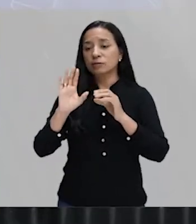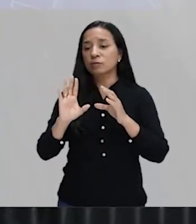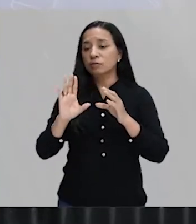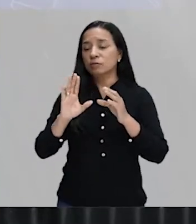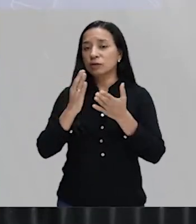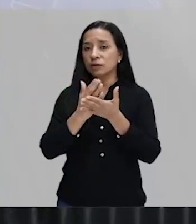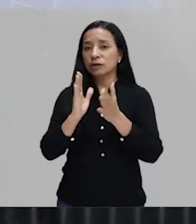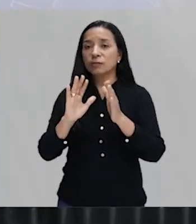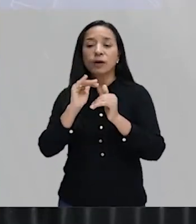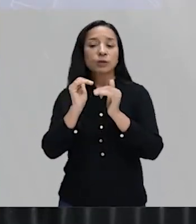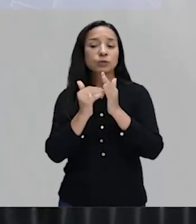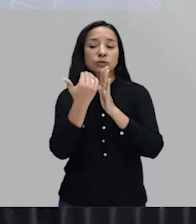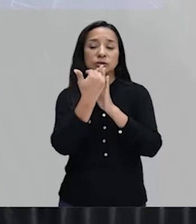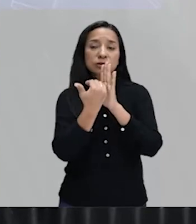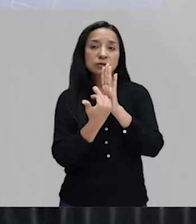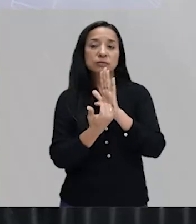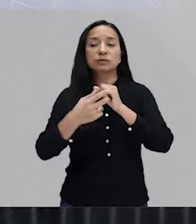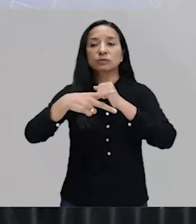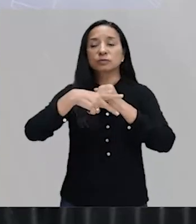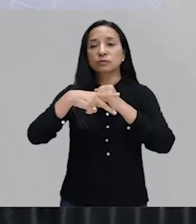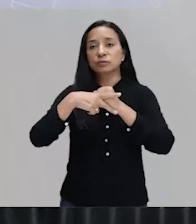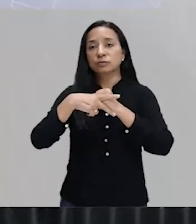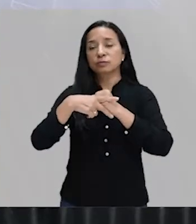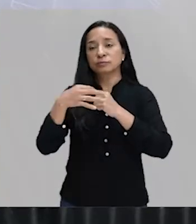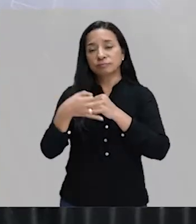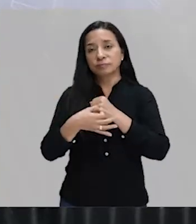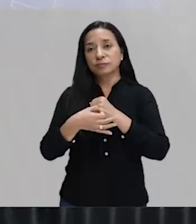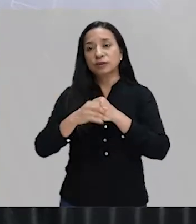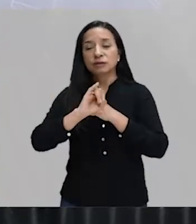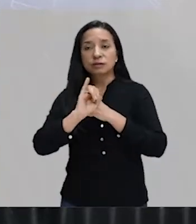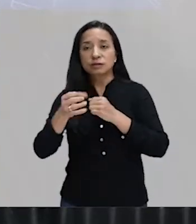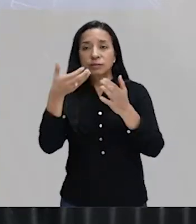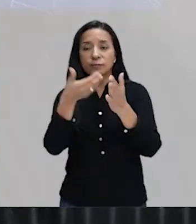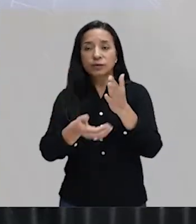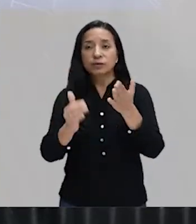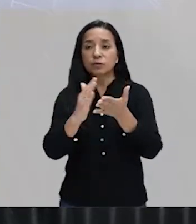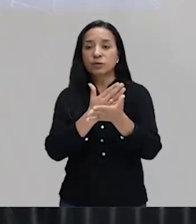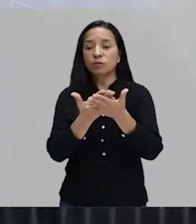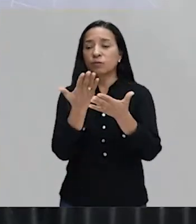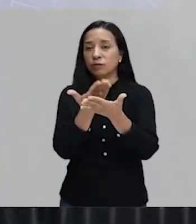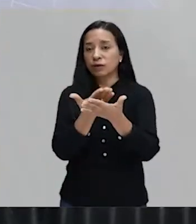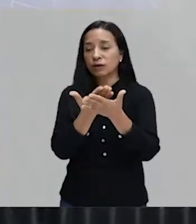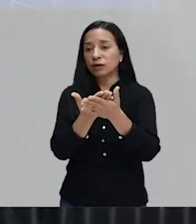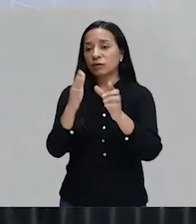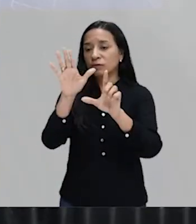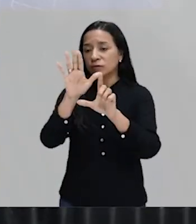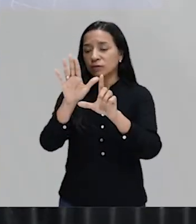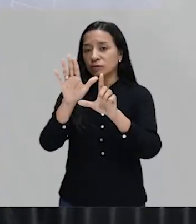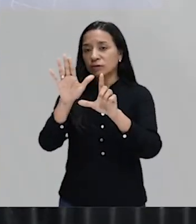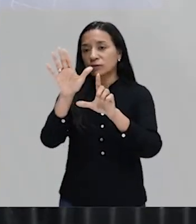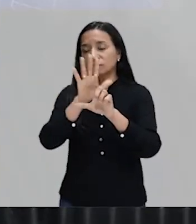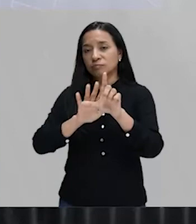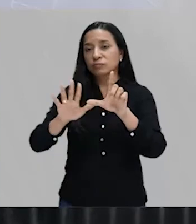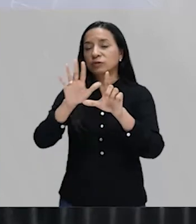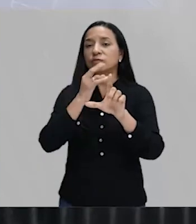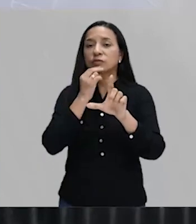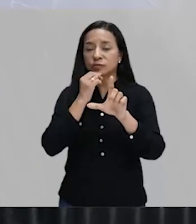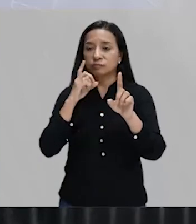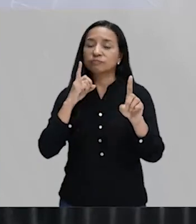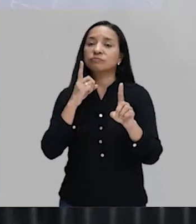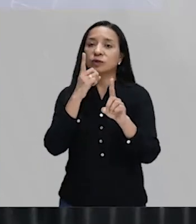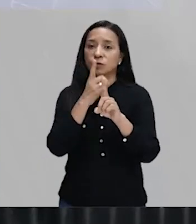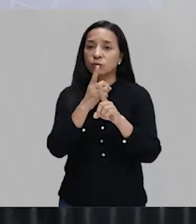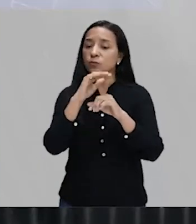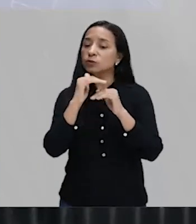classificações dos pronomes, tá certo? Então, se você perdeu alguma dessas aulas, vai lá na plataforma Gonçalves Dias, lá vocês vão